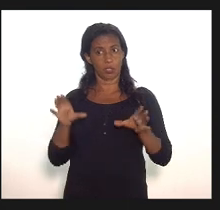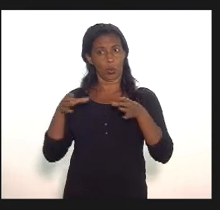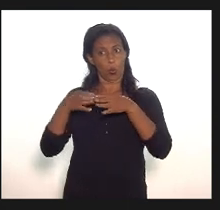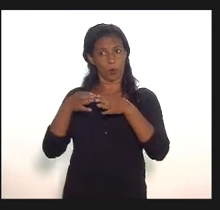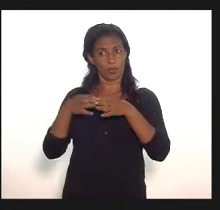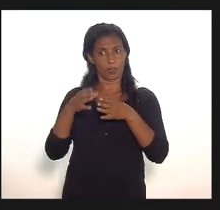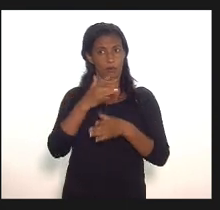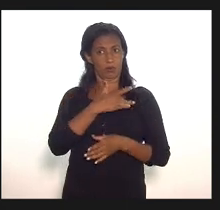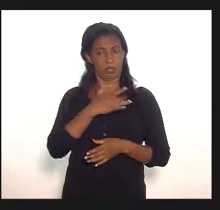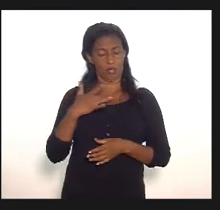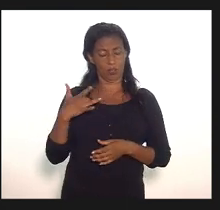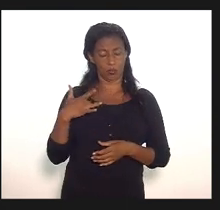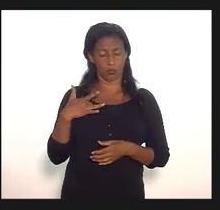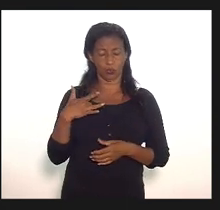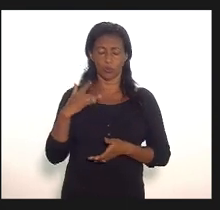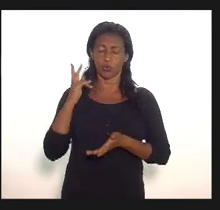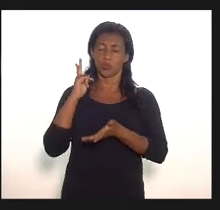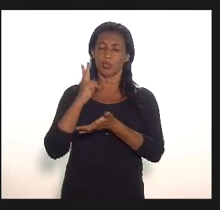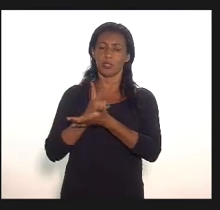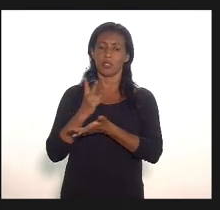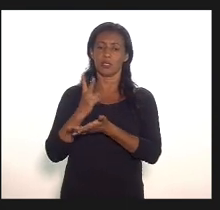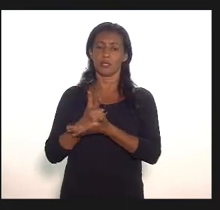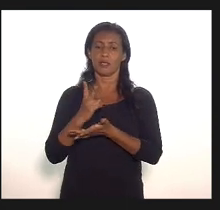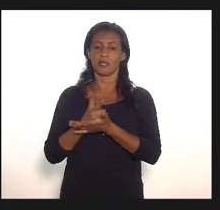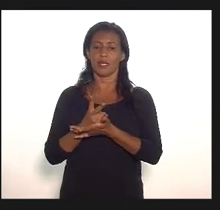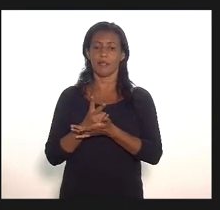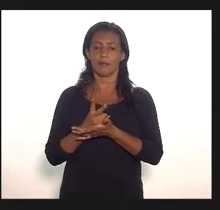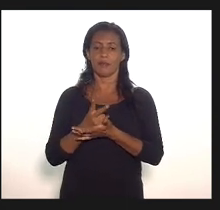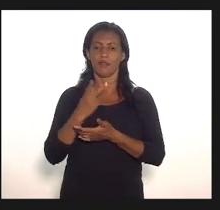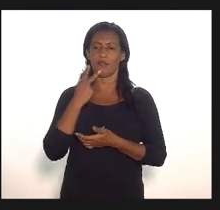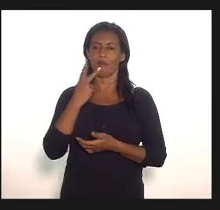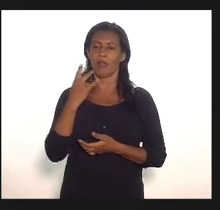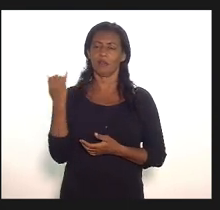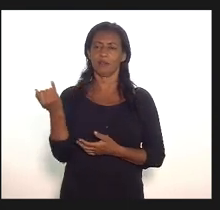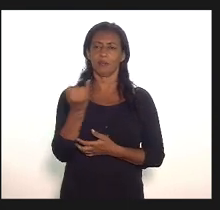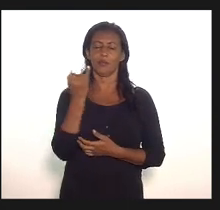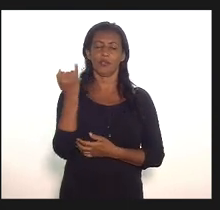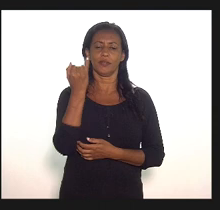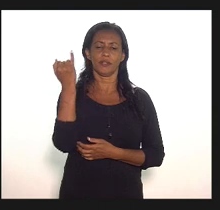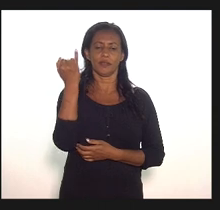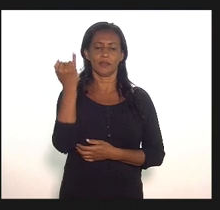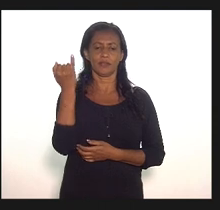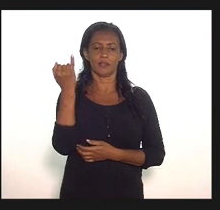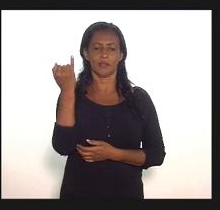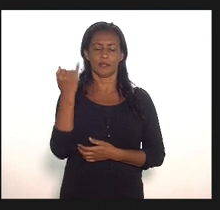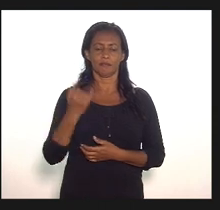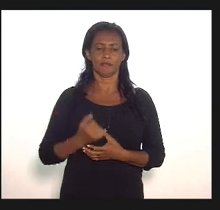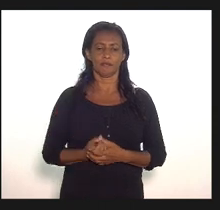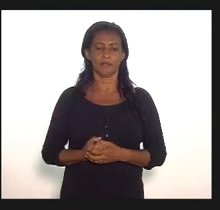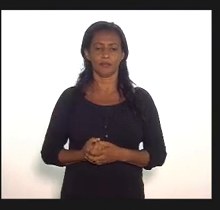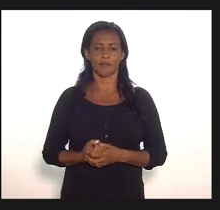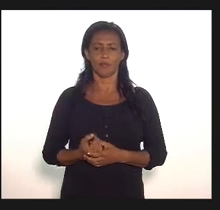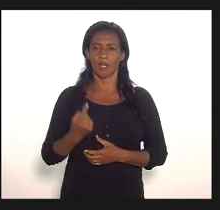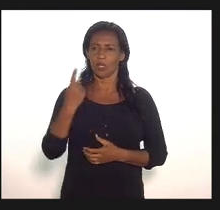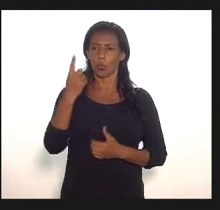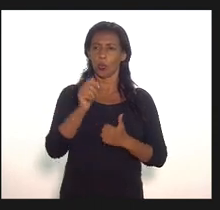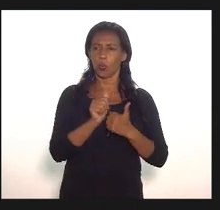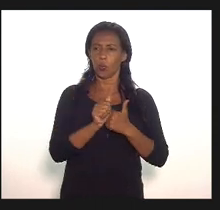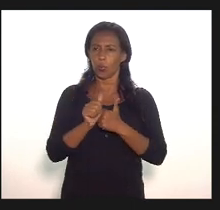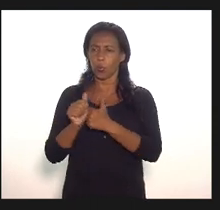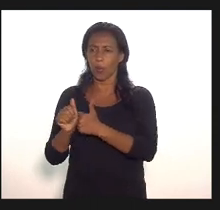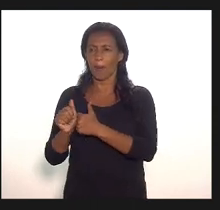da Saúde, sempre fala da importância, não é, de um acompanhamento